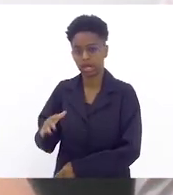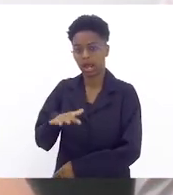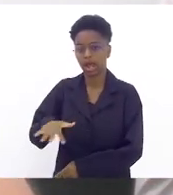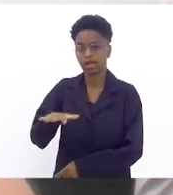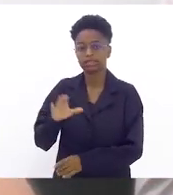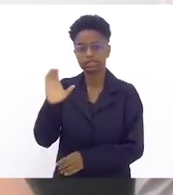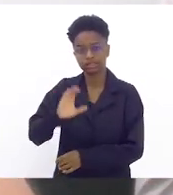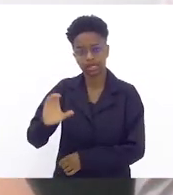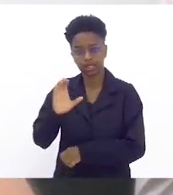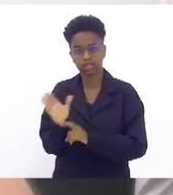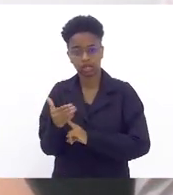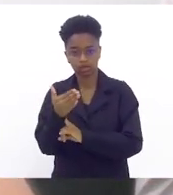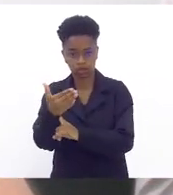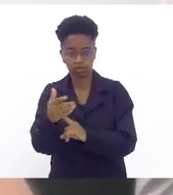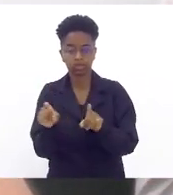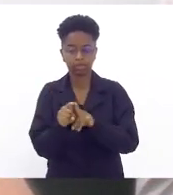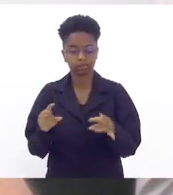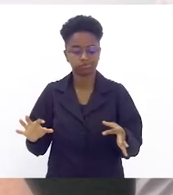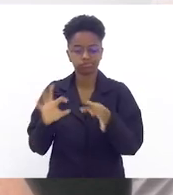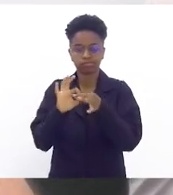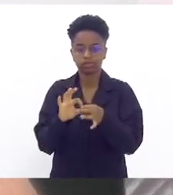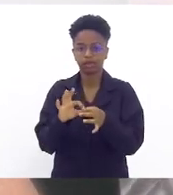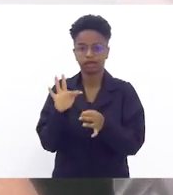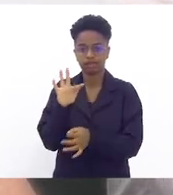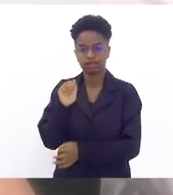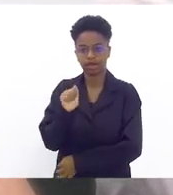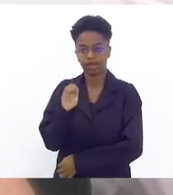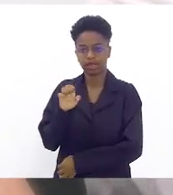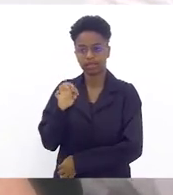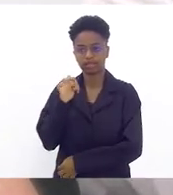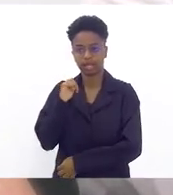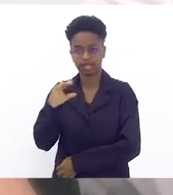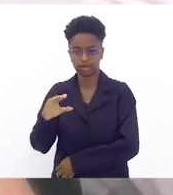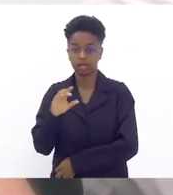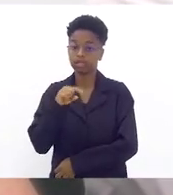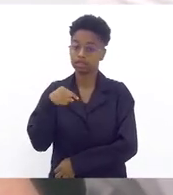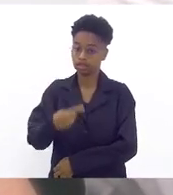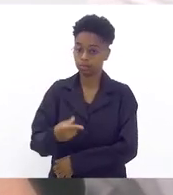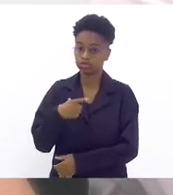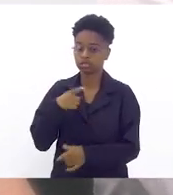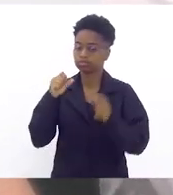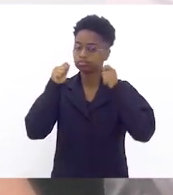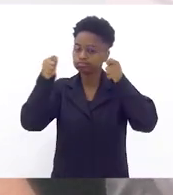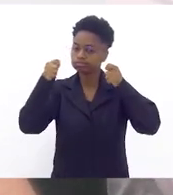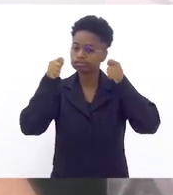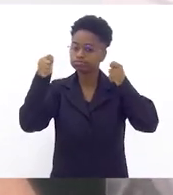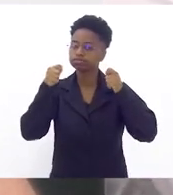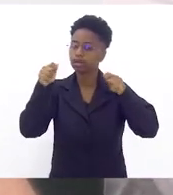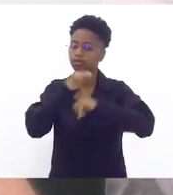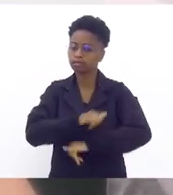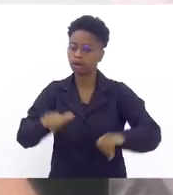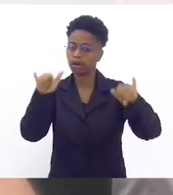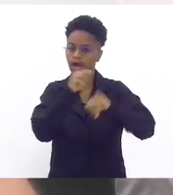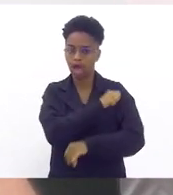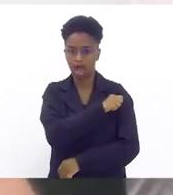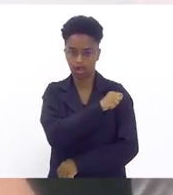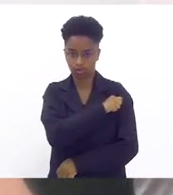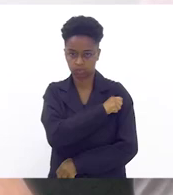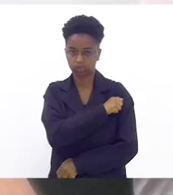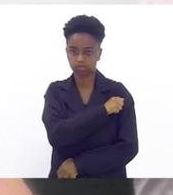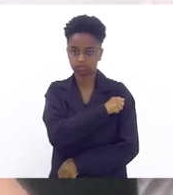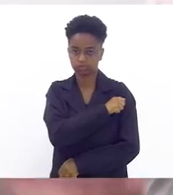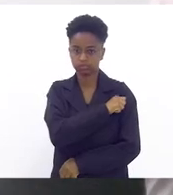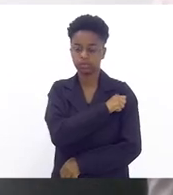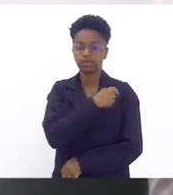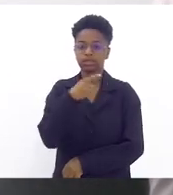setor a qual a Faetec estava vinculada posteriormente uma manifestação foi feita foi feita pelos alunos com um